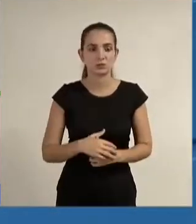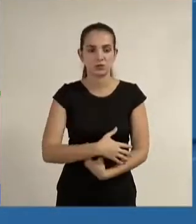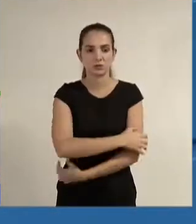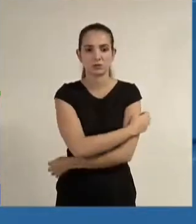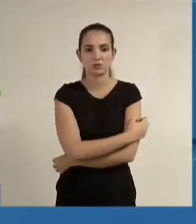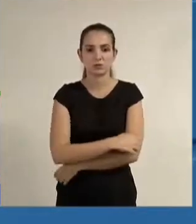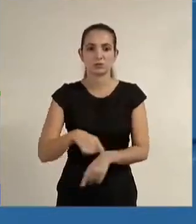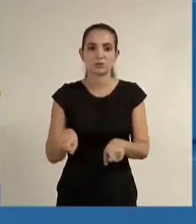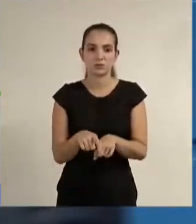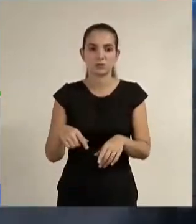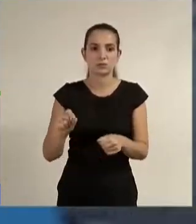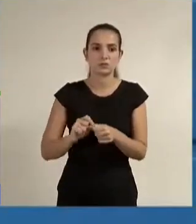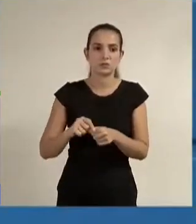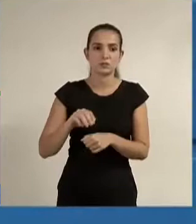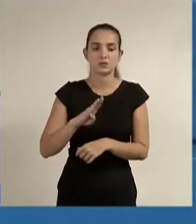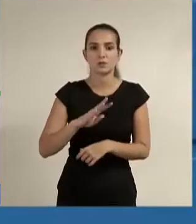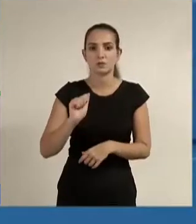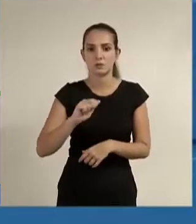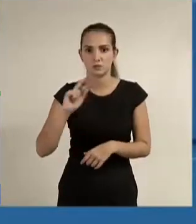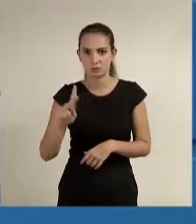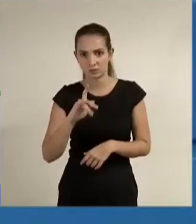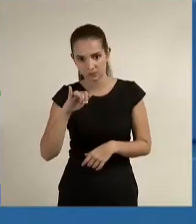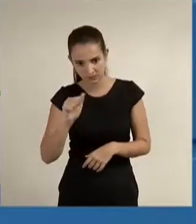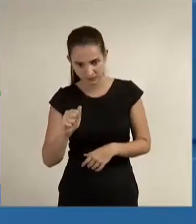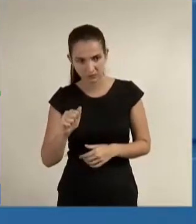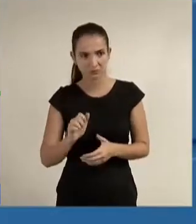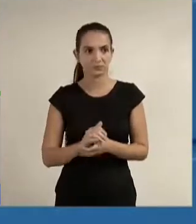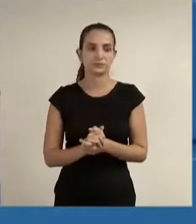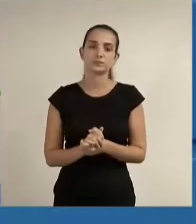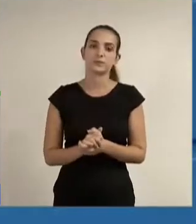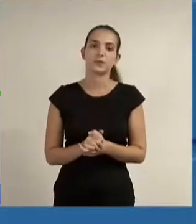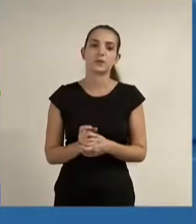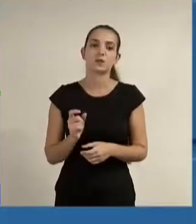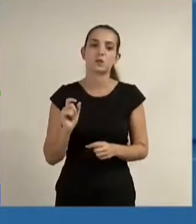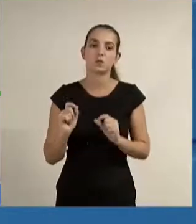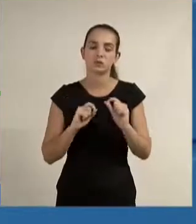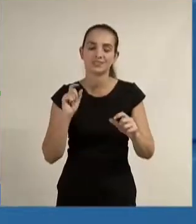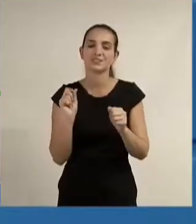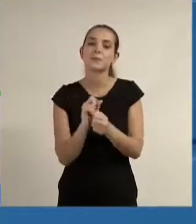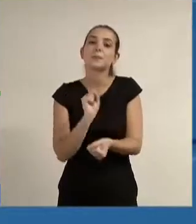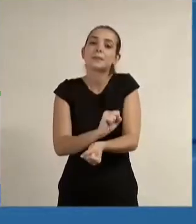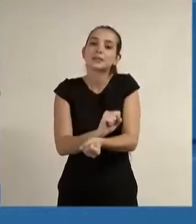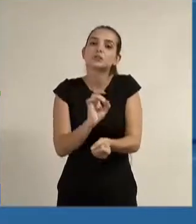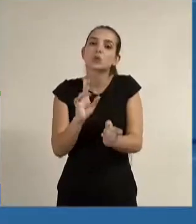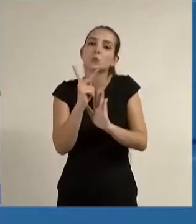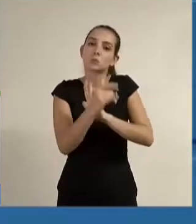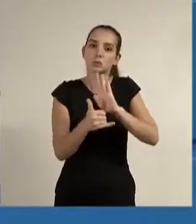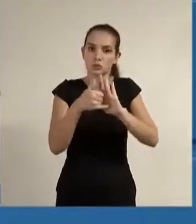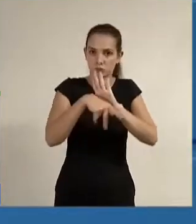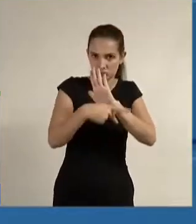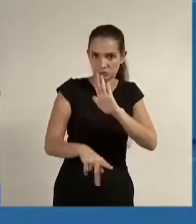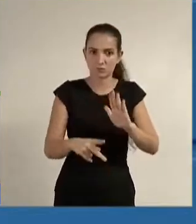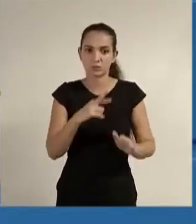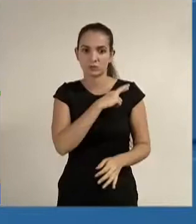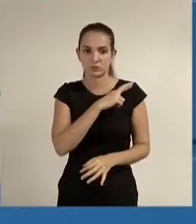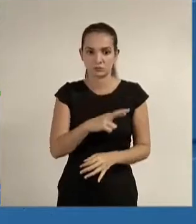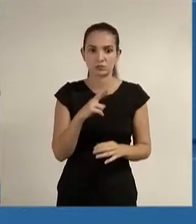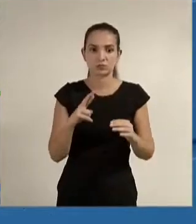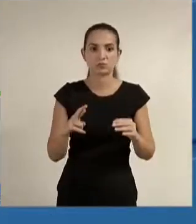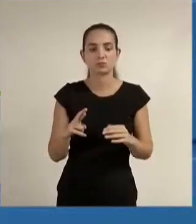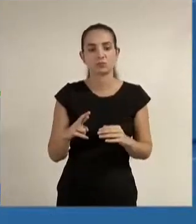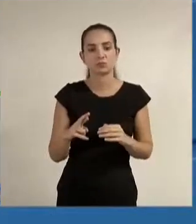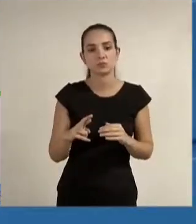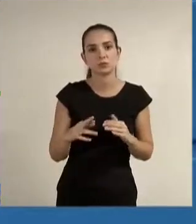a Bahia, ali Arraial Bonfaca, aguardando apenas os projetos que ficaram de responsabilidade da prefeitura para que